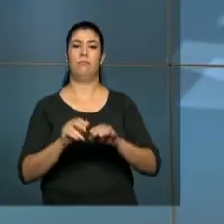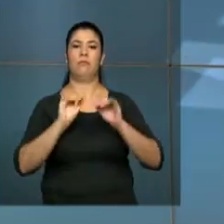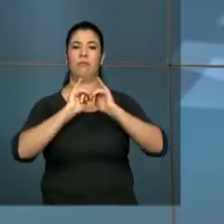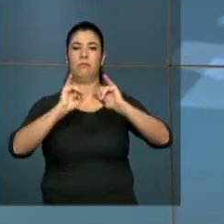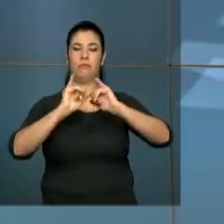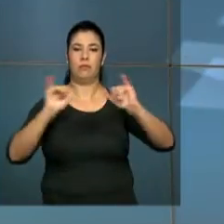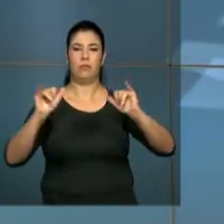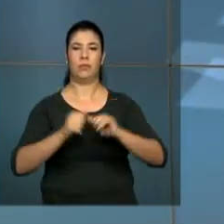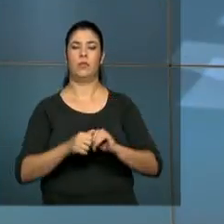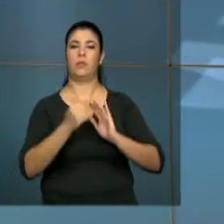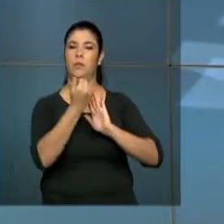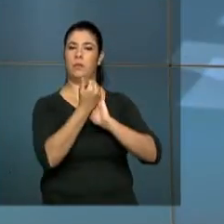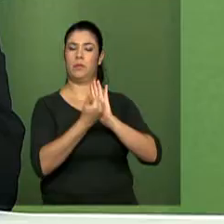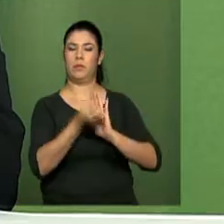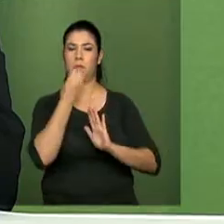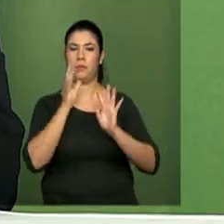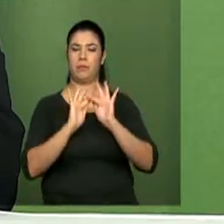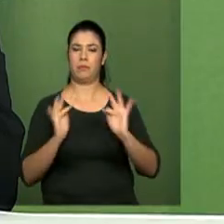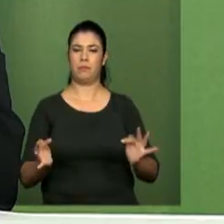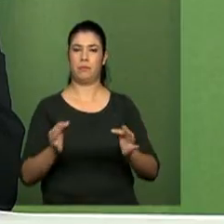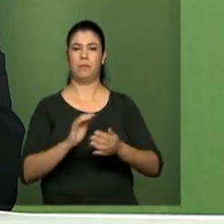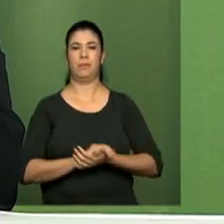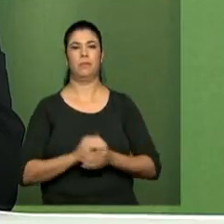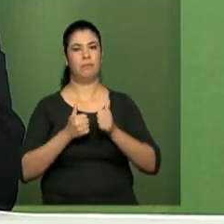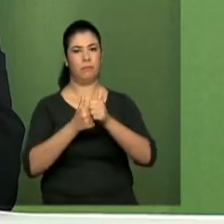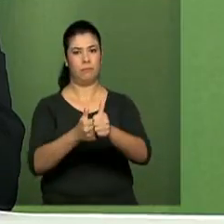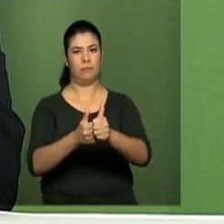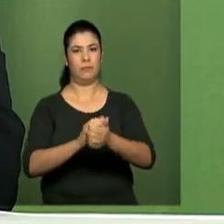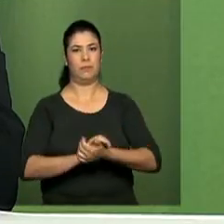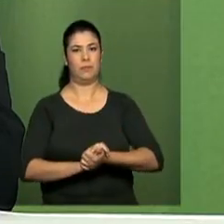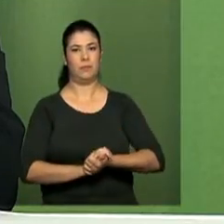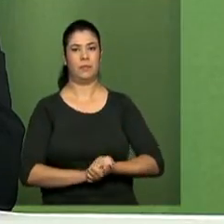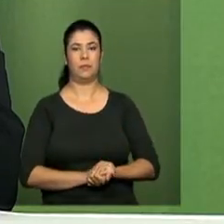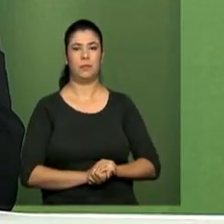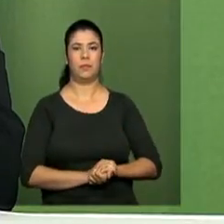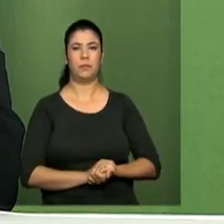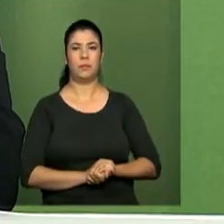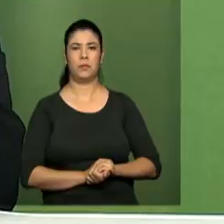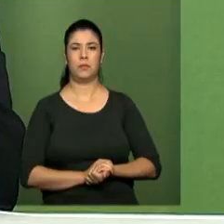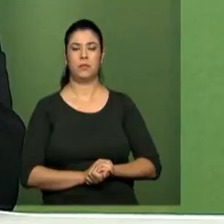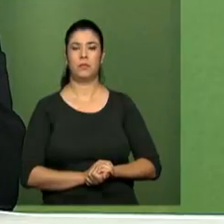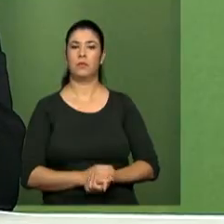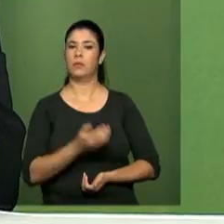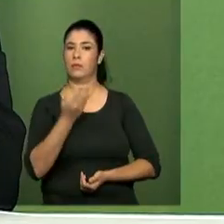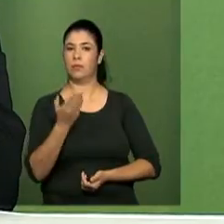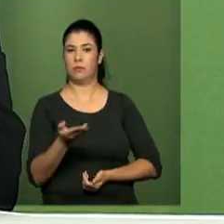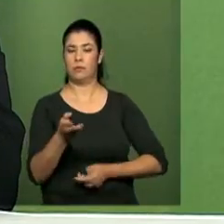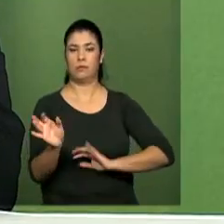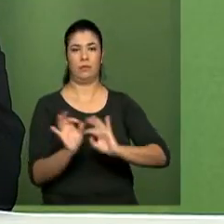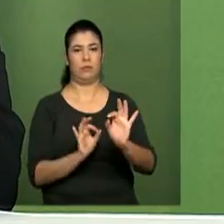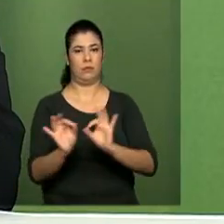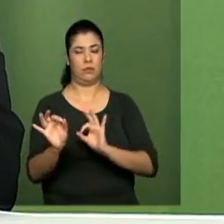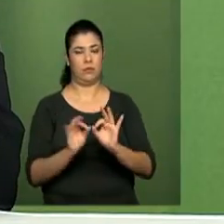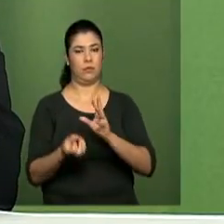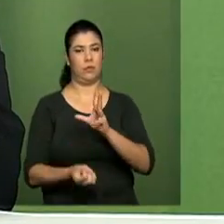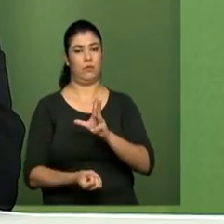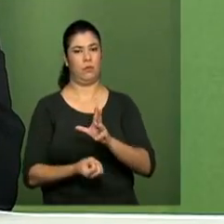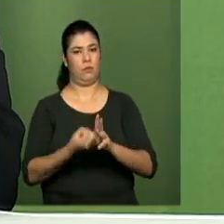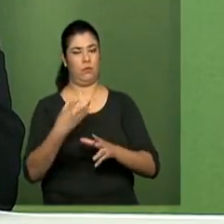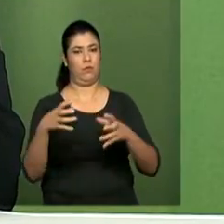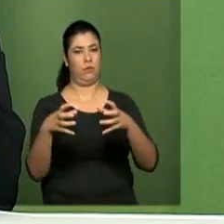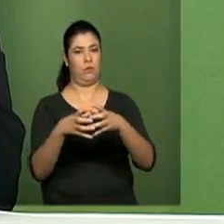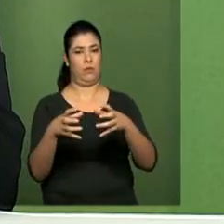bem mais simples acompanhe esse projeto veio a equipe da fazenda e da receita federal